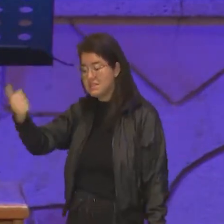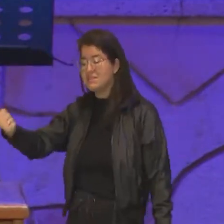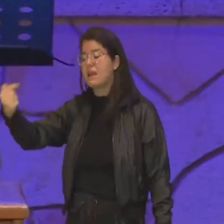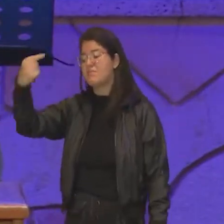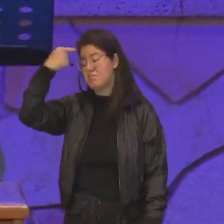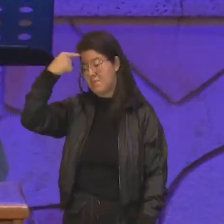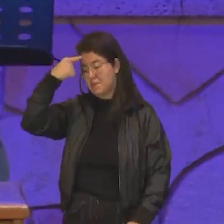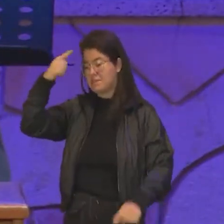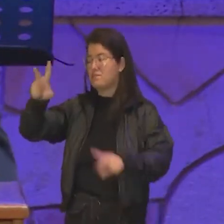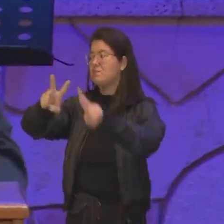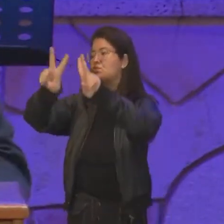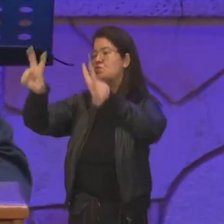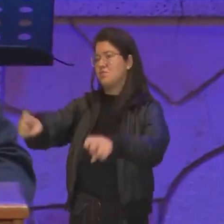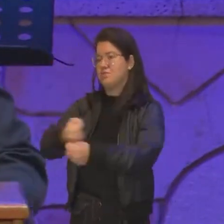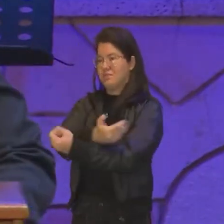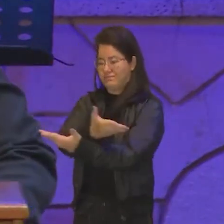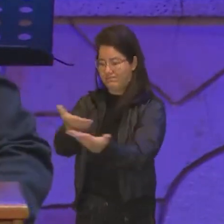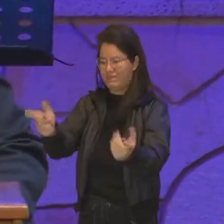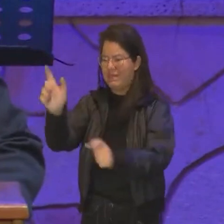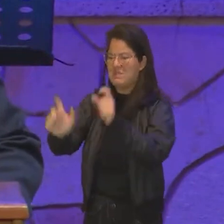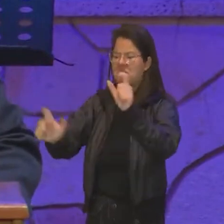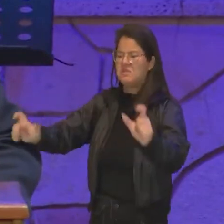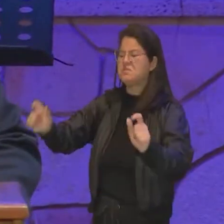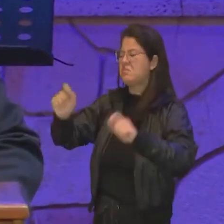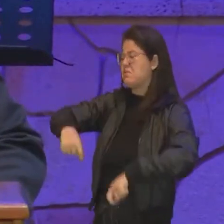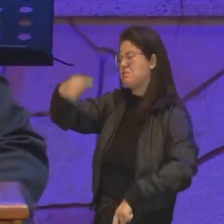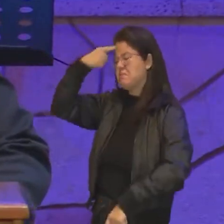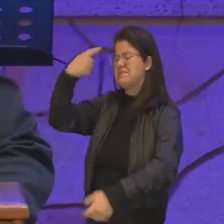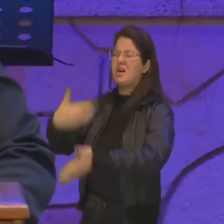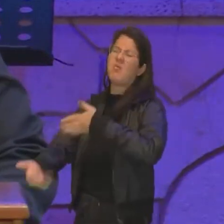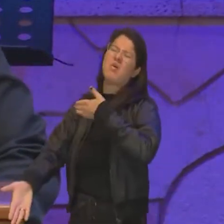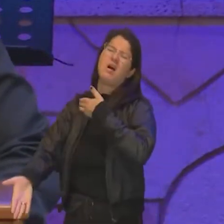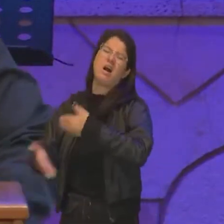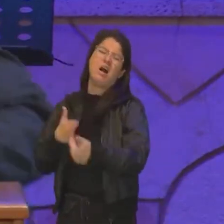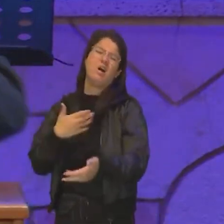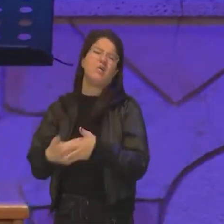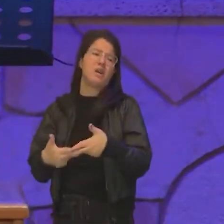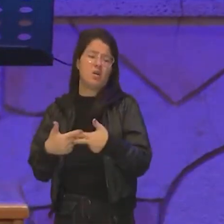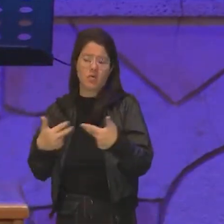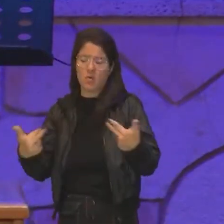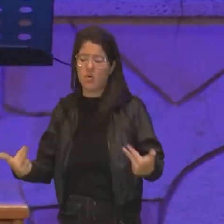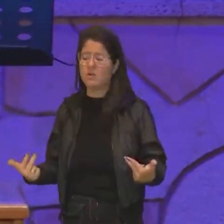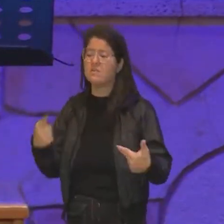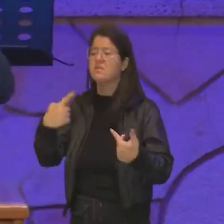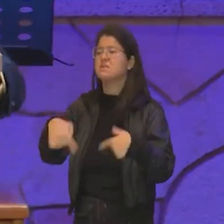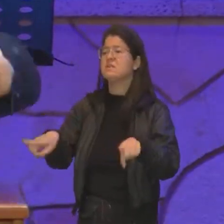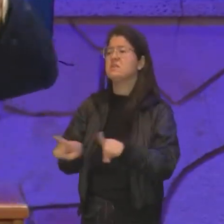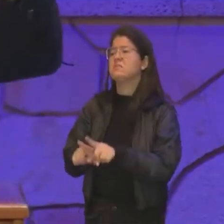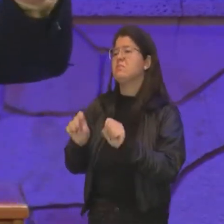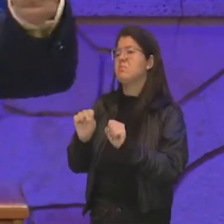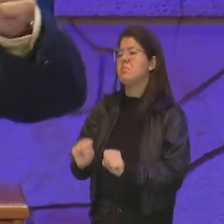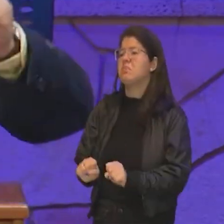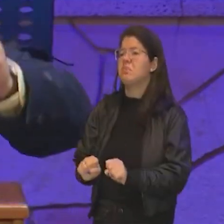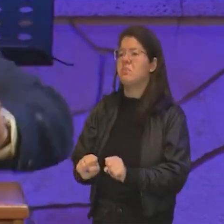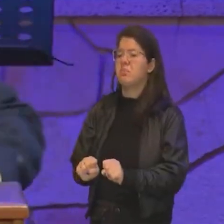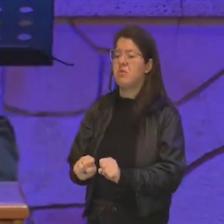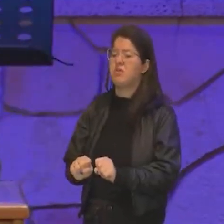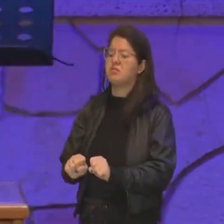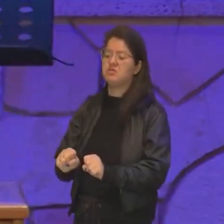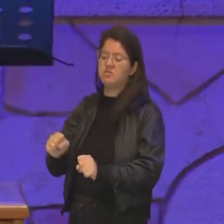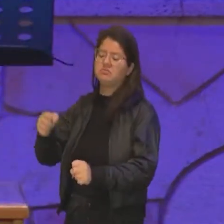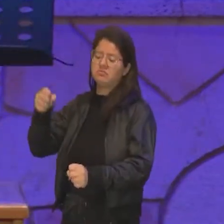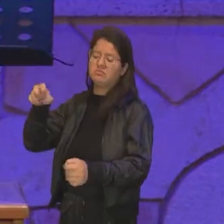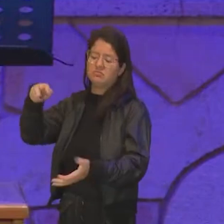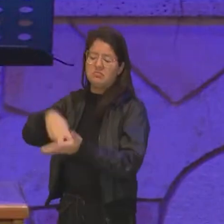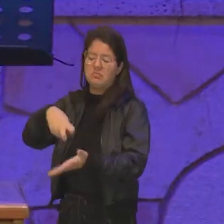tenho a seu respeito. As pessoas podem pensar o que quiser, você pode inclusive estar cumprindo uma pena na justiça por